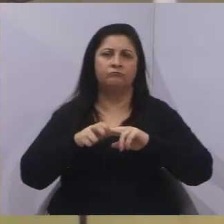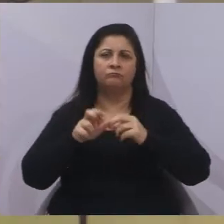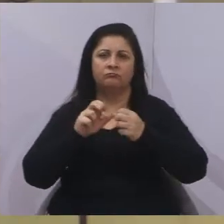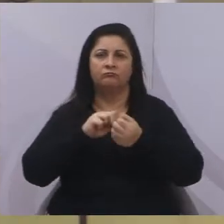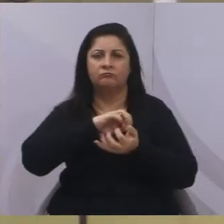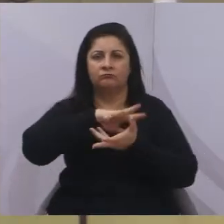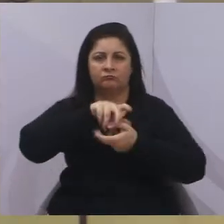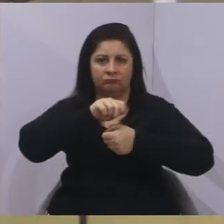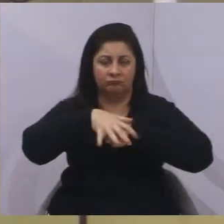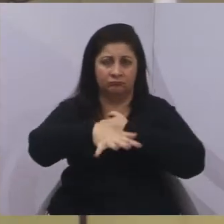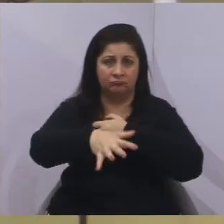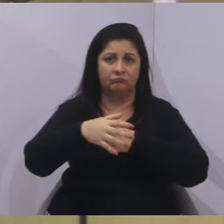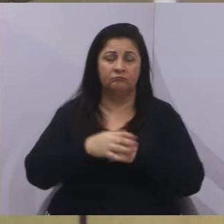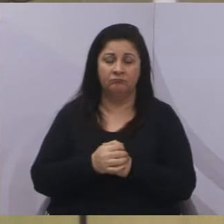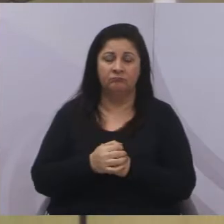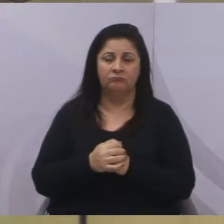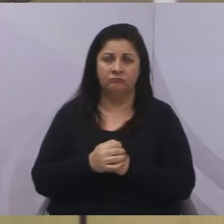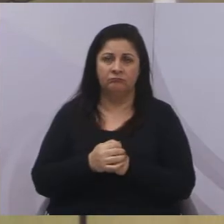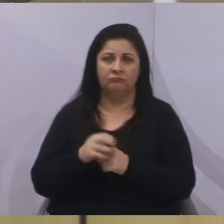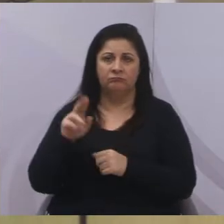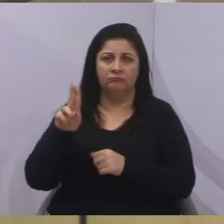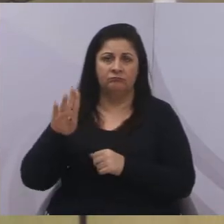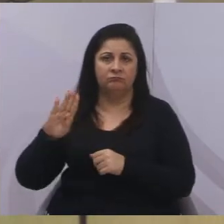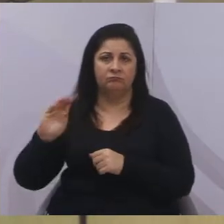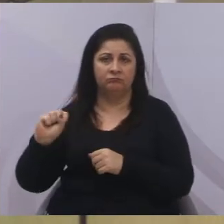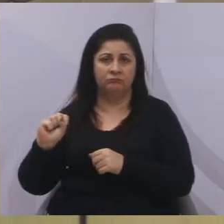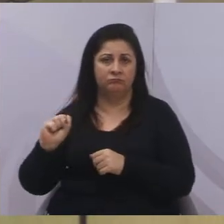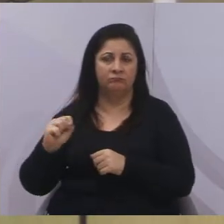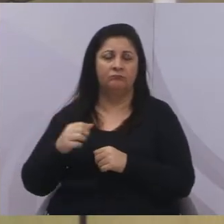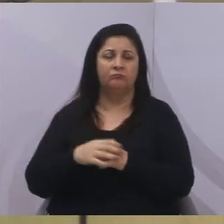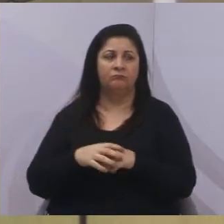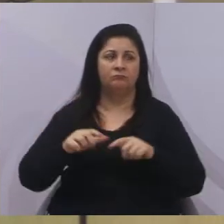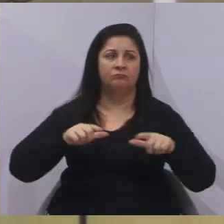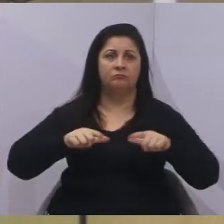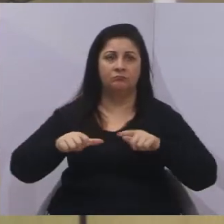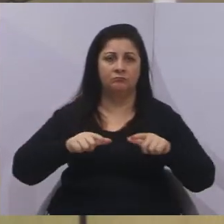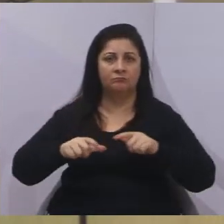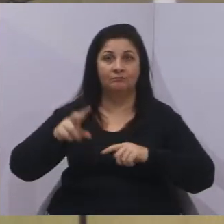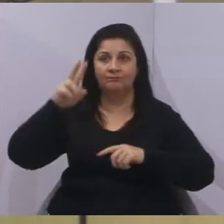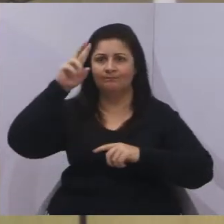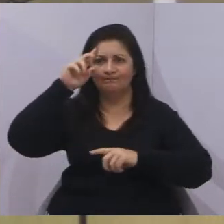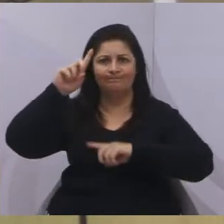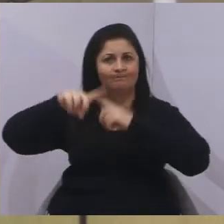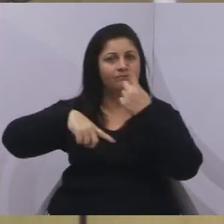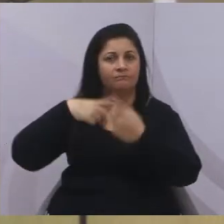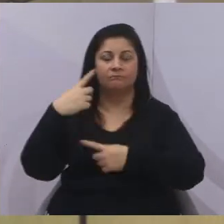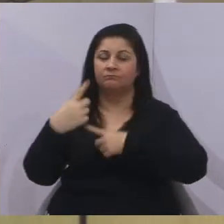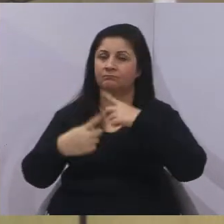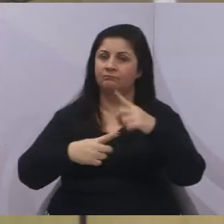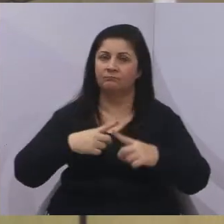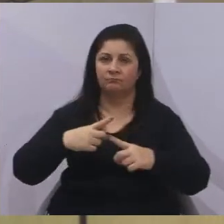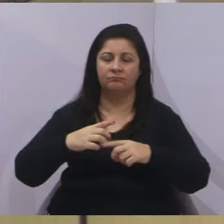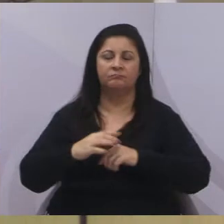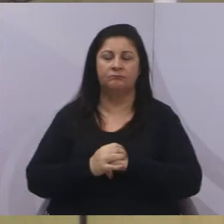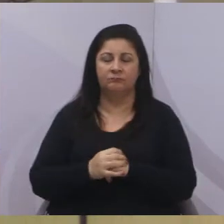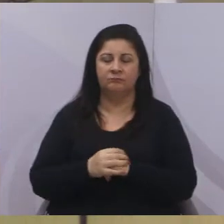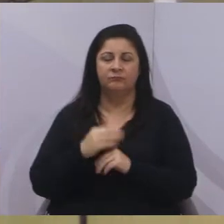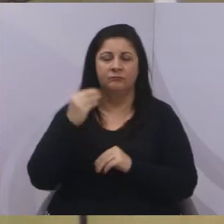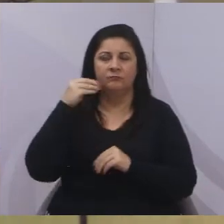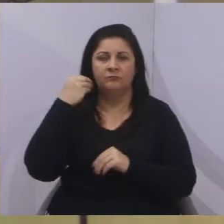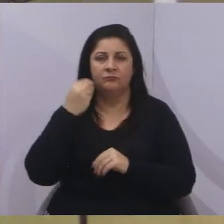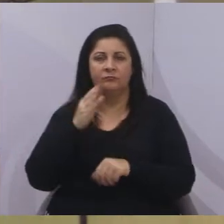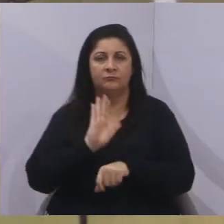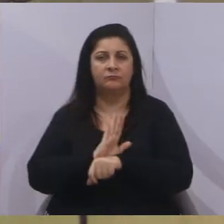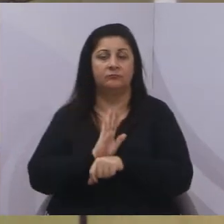atenção básica, que trabalhou de segunda a segunda para tentar fazer da